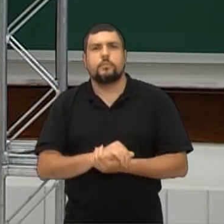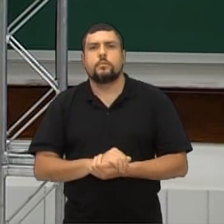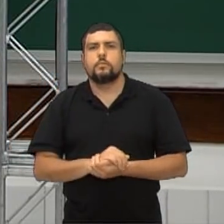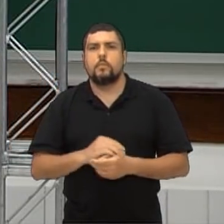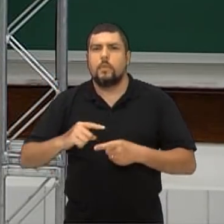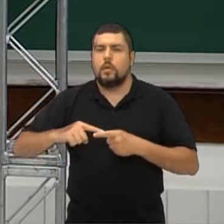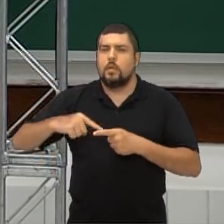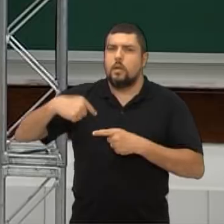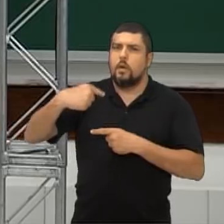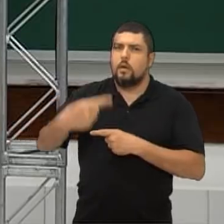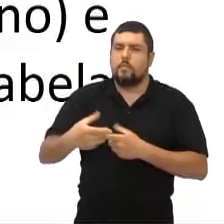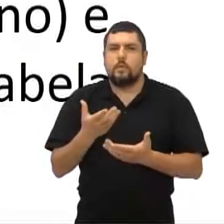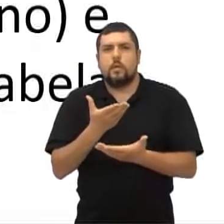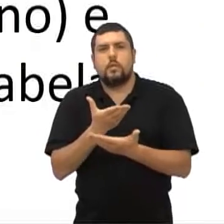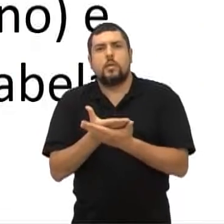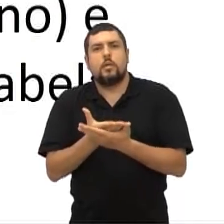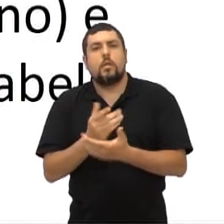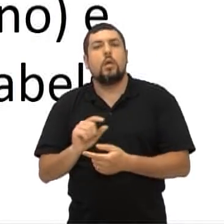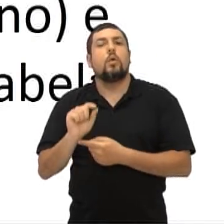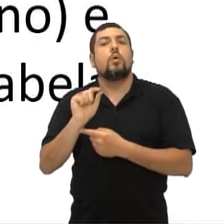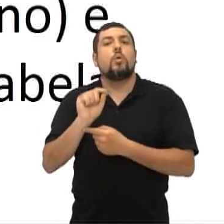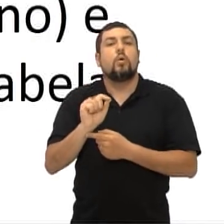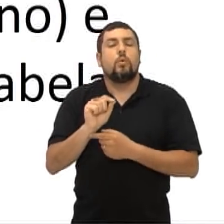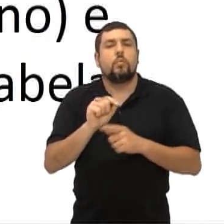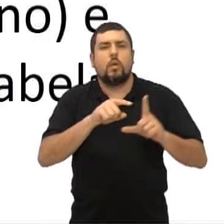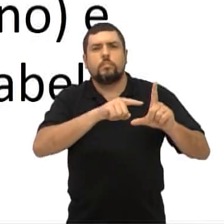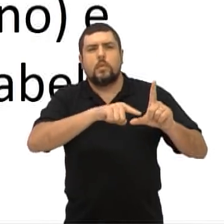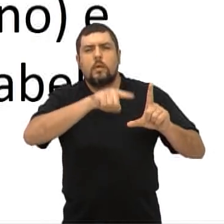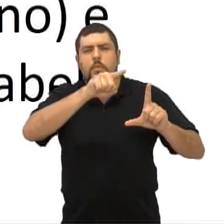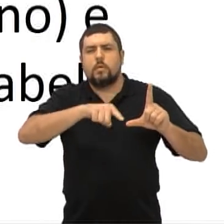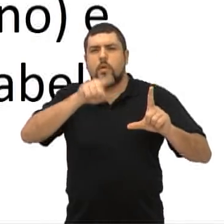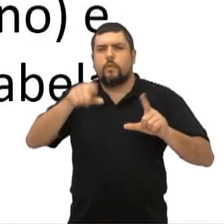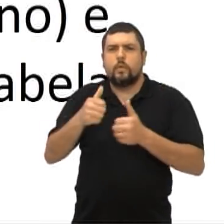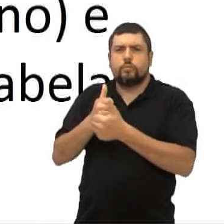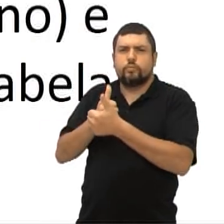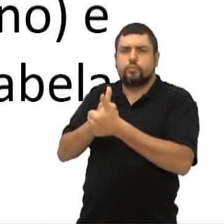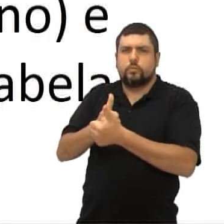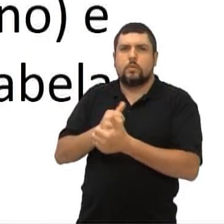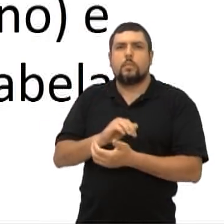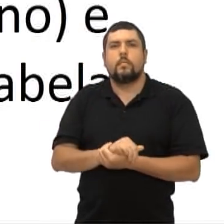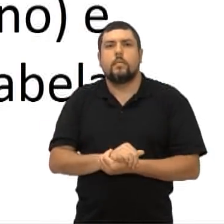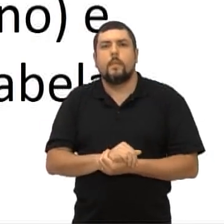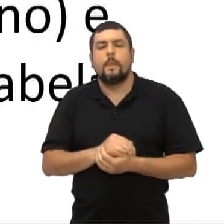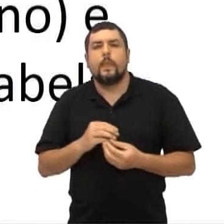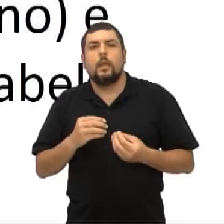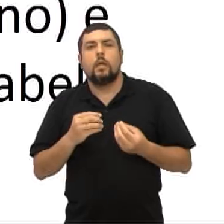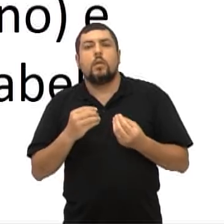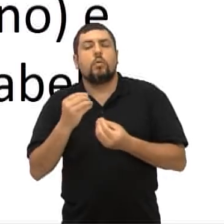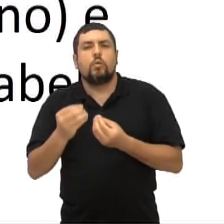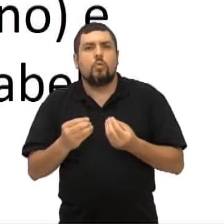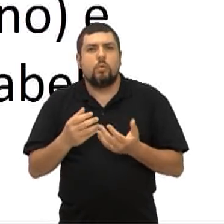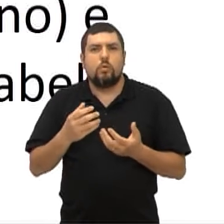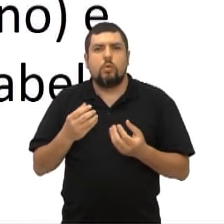próxima aula, a gente vai falar um pouquinho sobre o gráfico de segmentos. Há um tempo atrás, no nosso Matific, a gente trabalhou